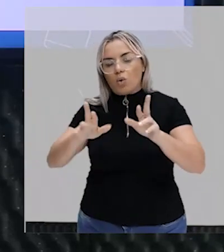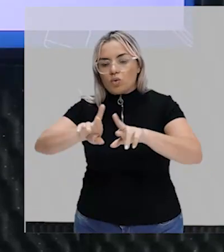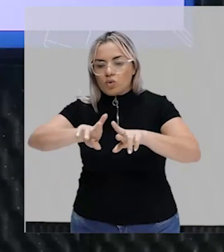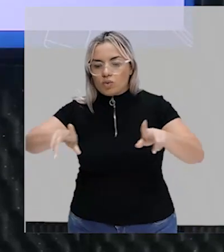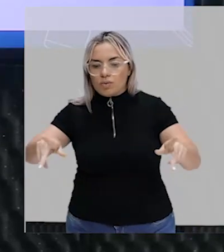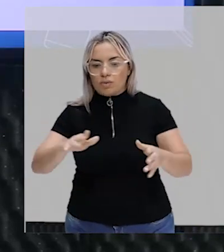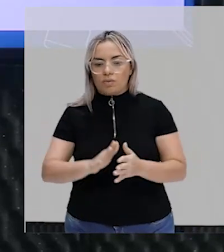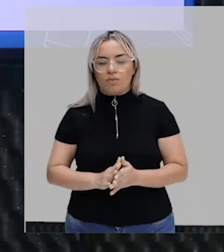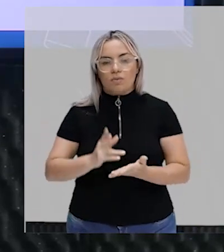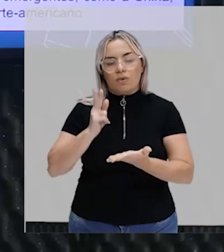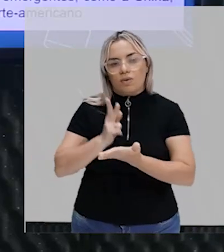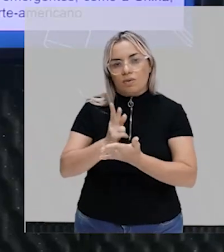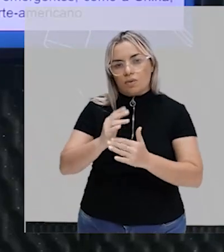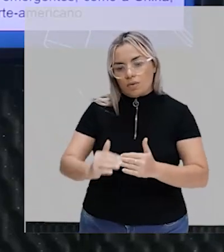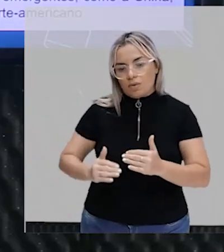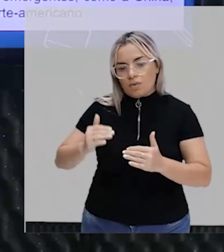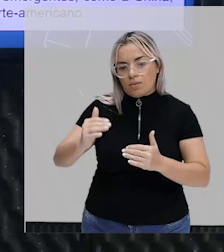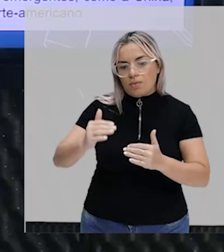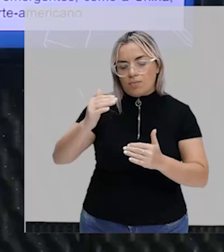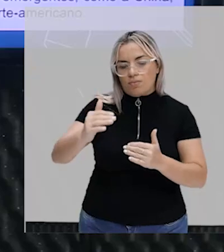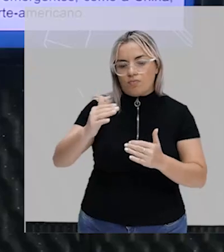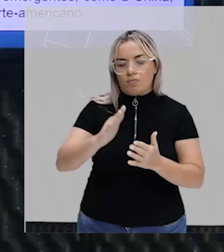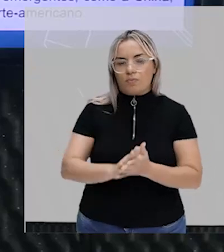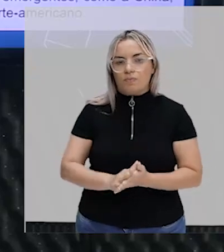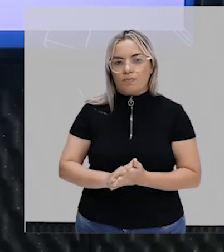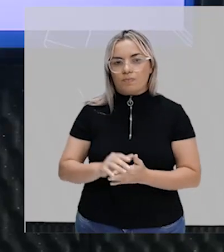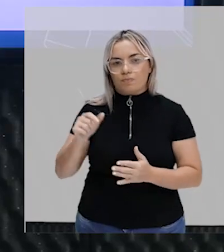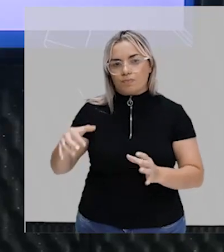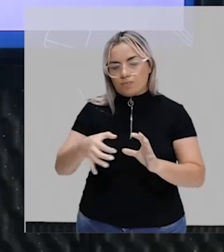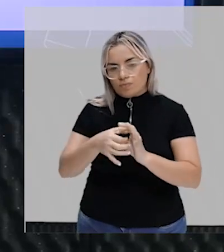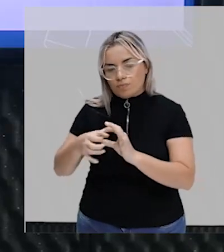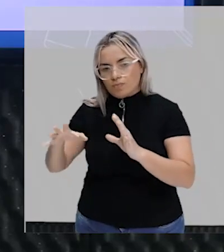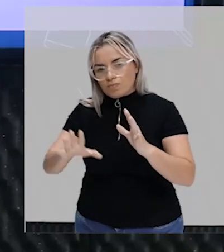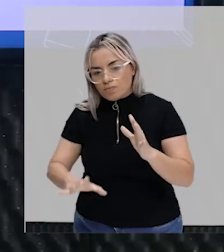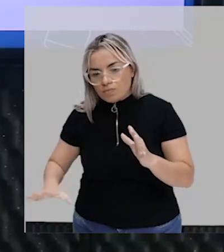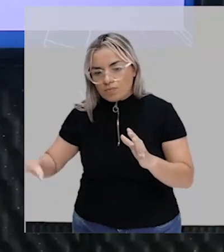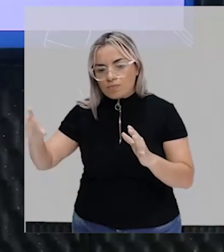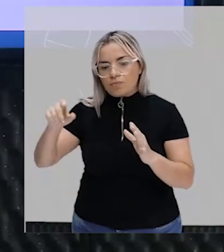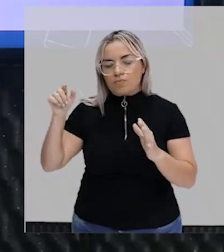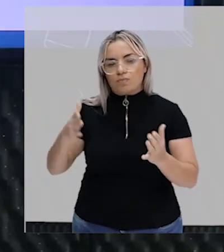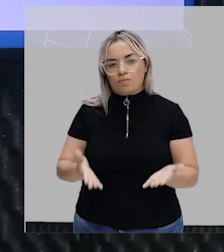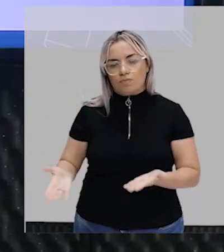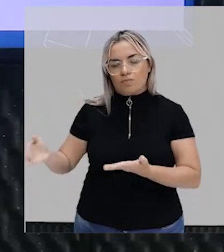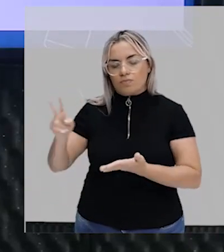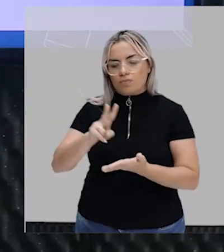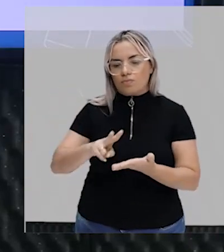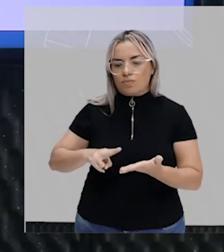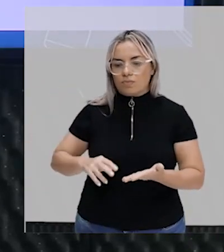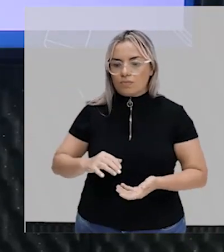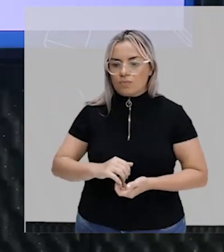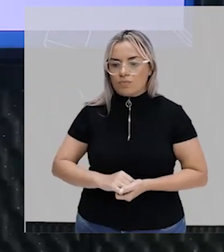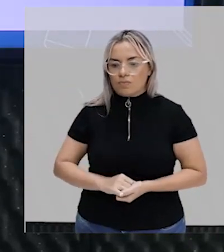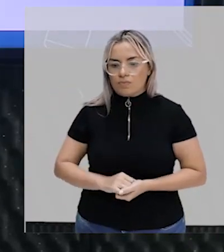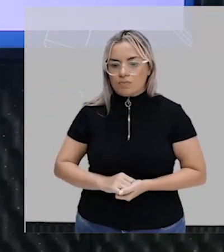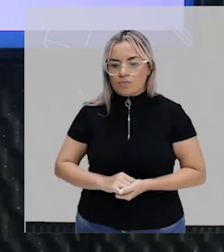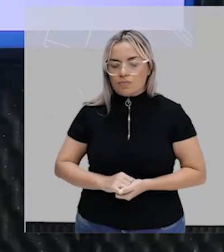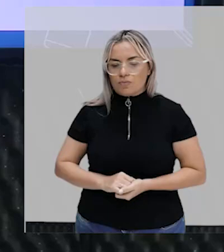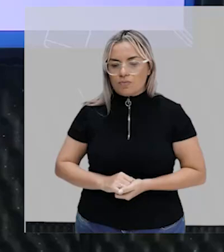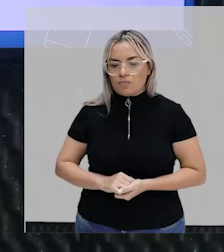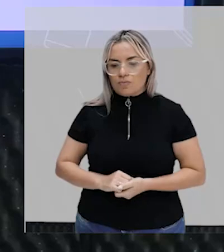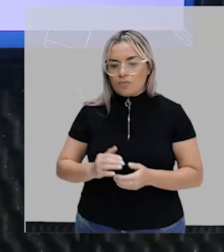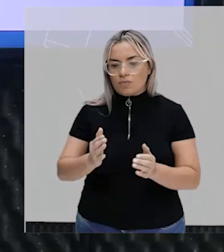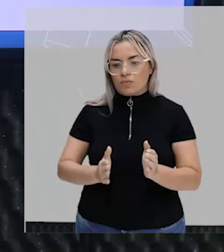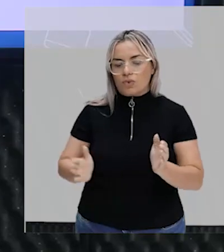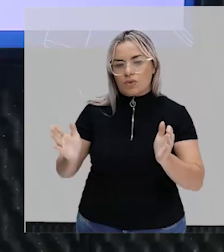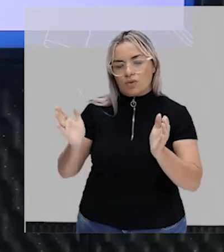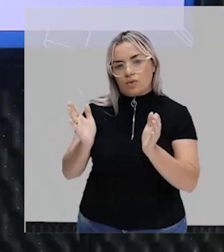vamos evoluir aqui. Então, sobre a União Europeia, voltando ao que ele pergunta, a União Europeia é constituída por um bloco de países europeus que visa o